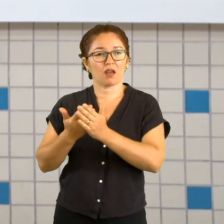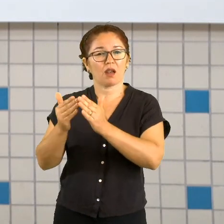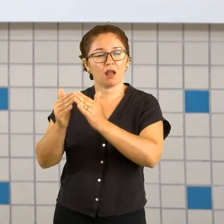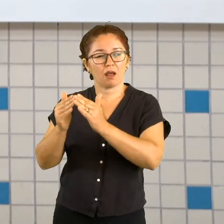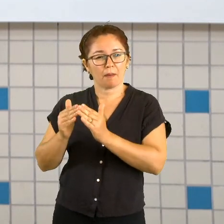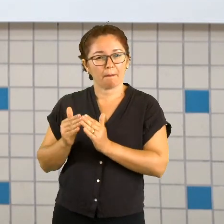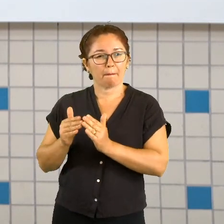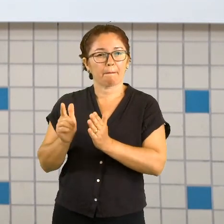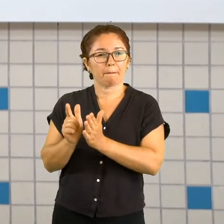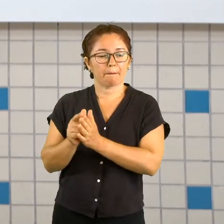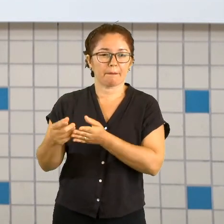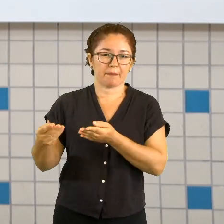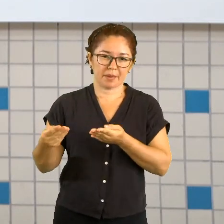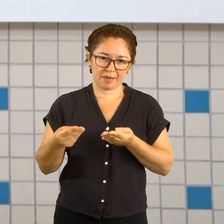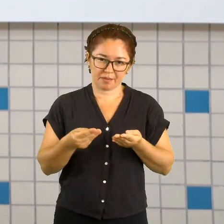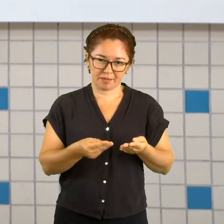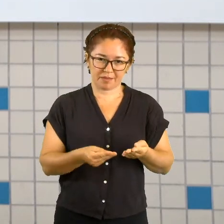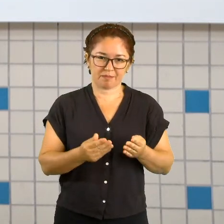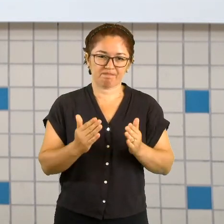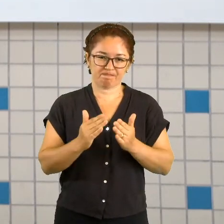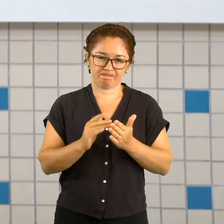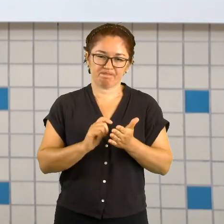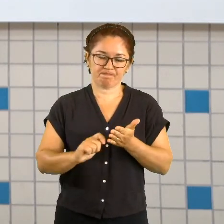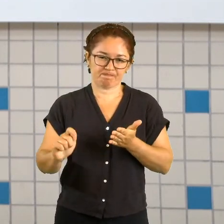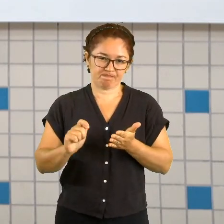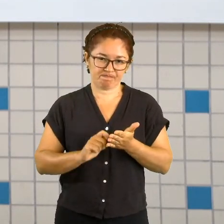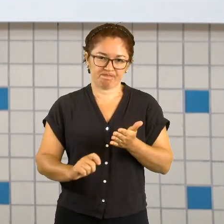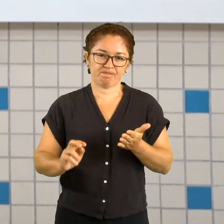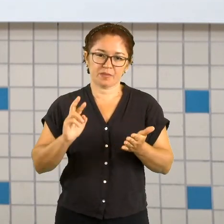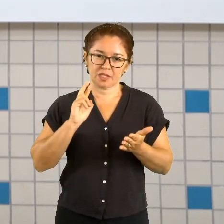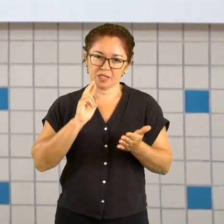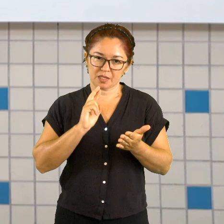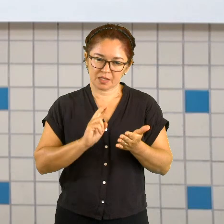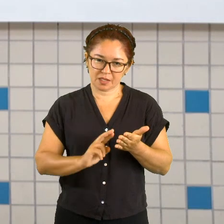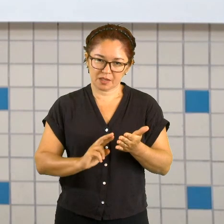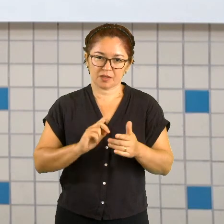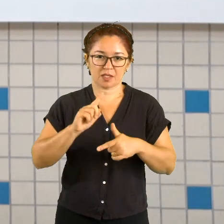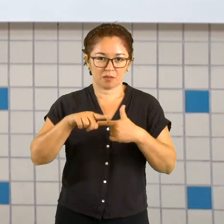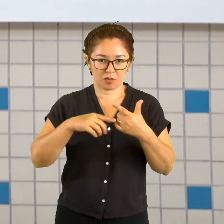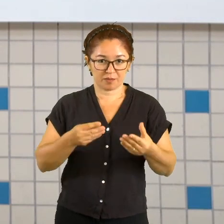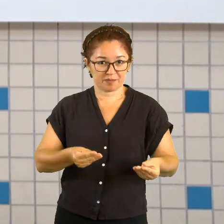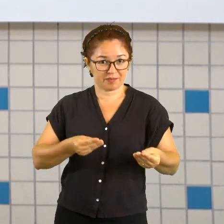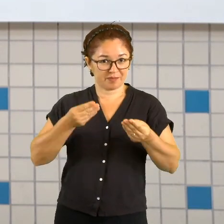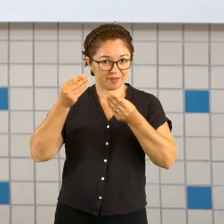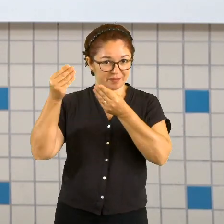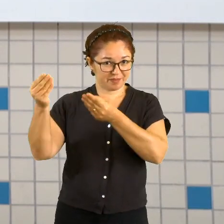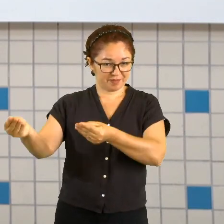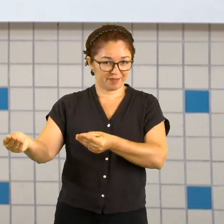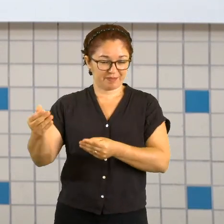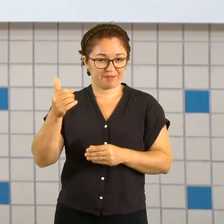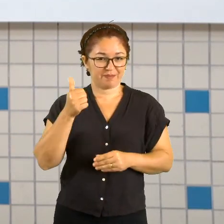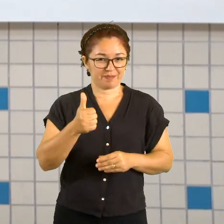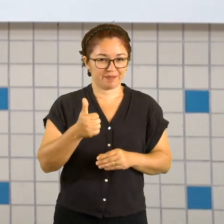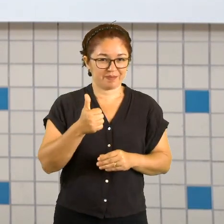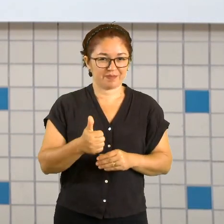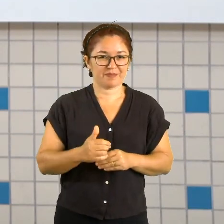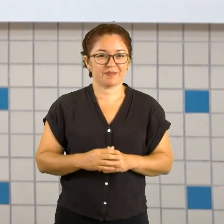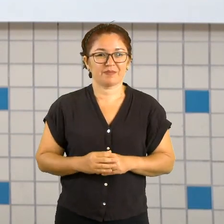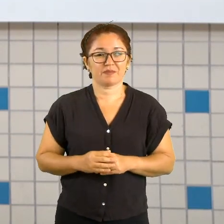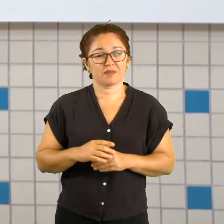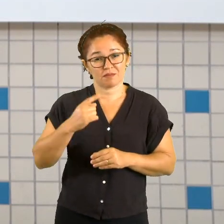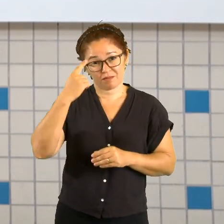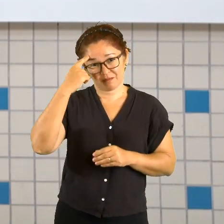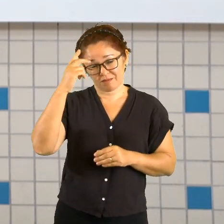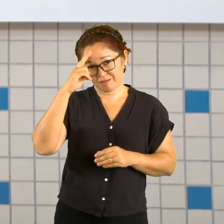estar disponível, impresso, para vocês fazerem, responderem e levarem de volta. Não esqueçam que nós estamos na